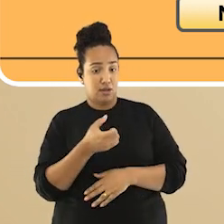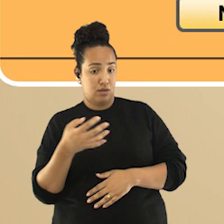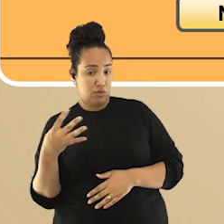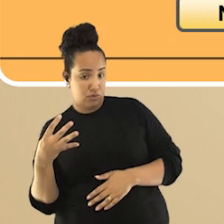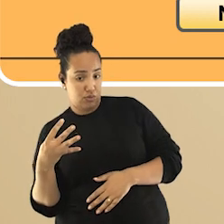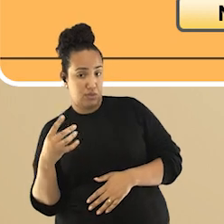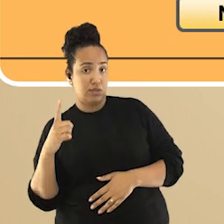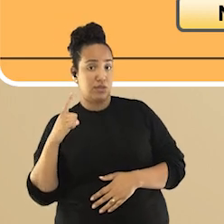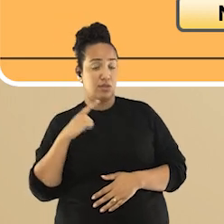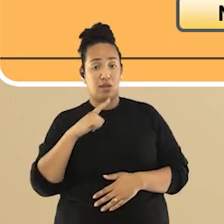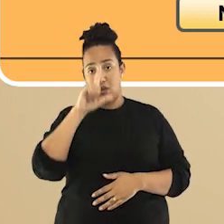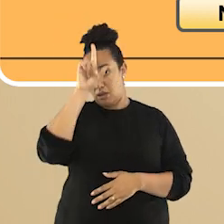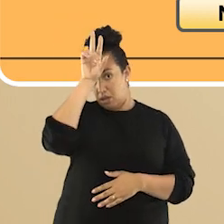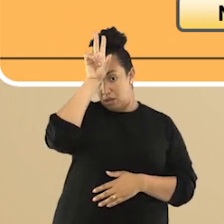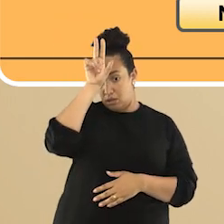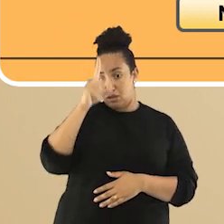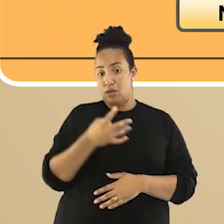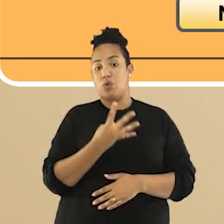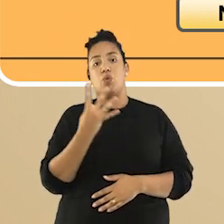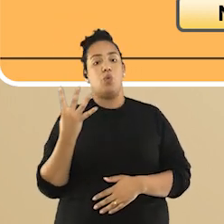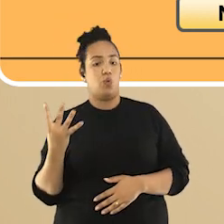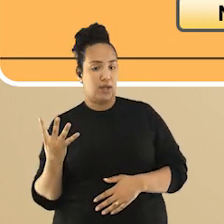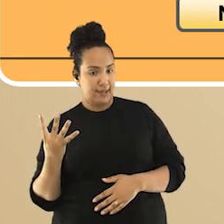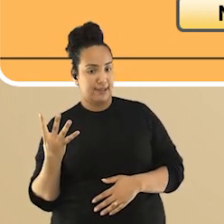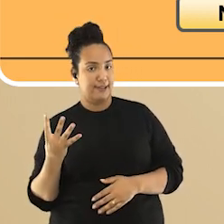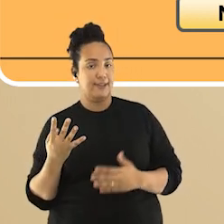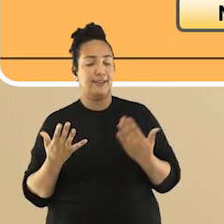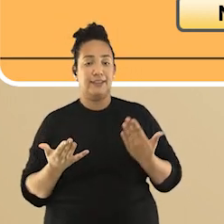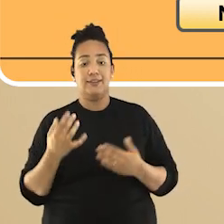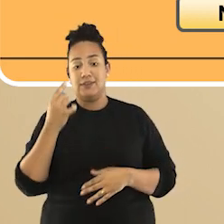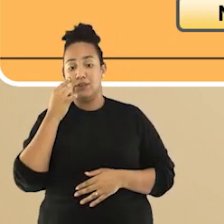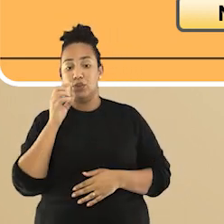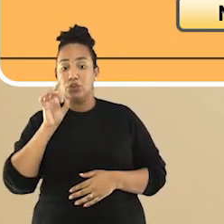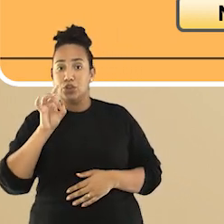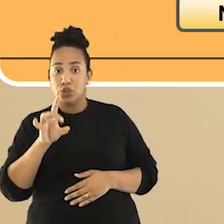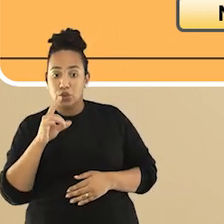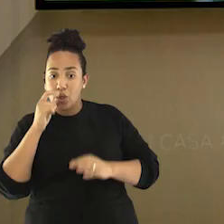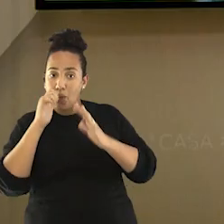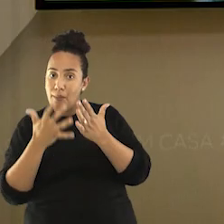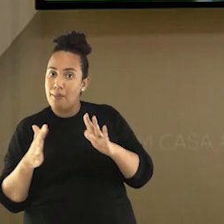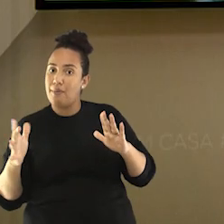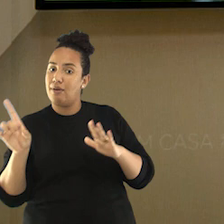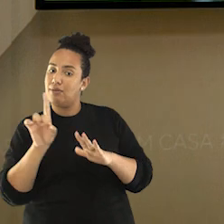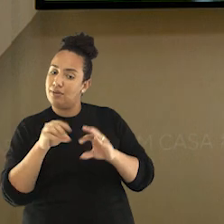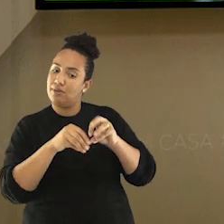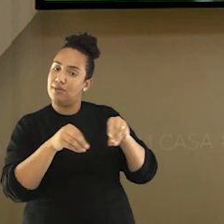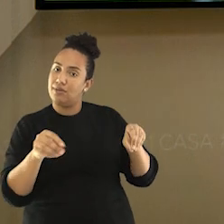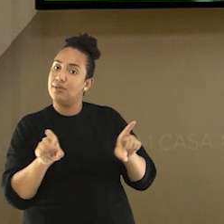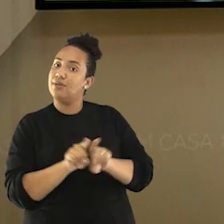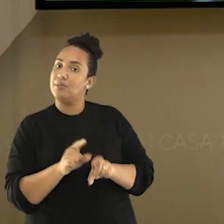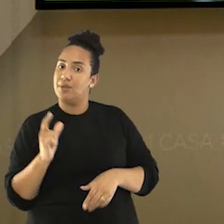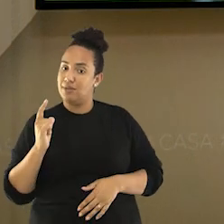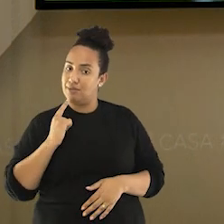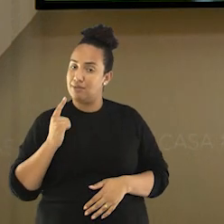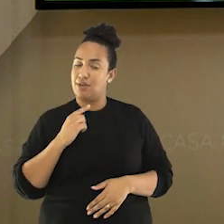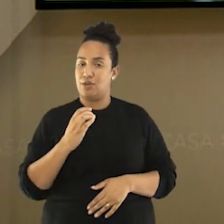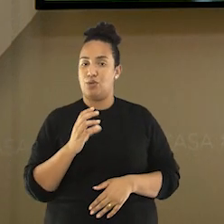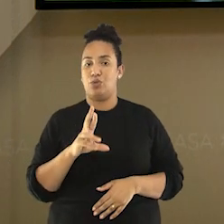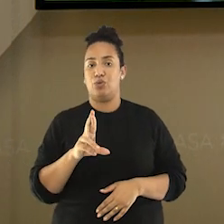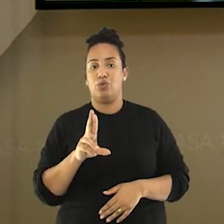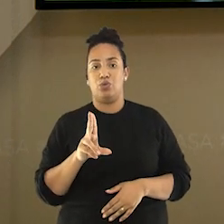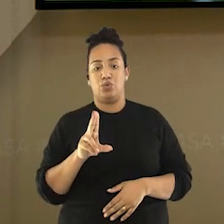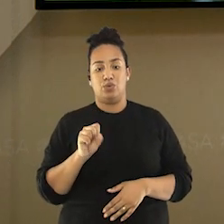outras 2, tá? Pois é, né? Então a gente pode ver que não existem crustáceos apenas na água. Pois é, gente, e quando vemos toda essa galera